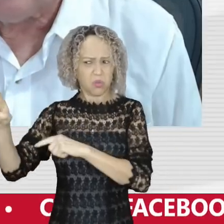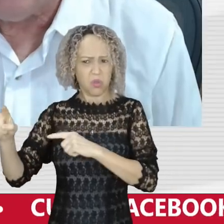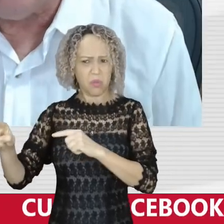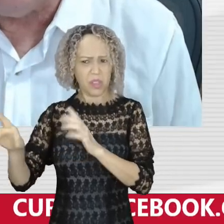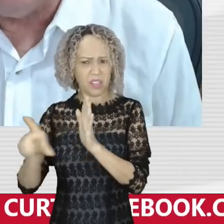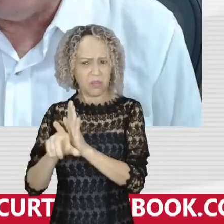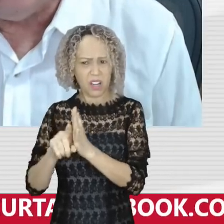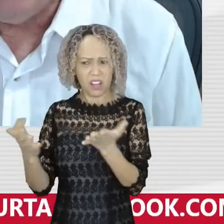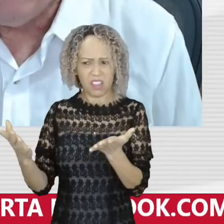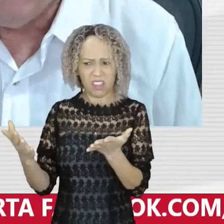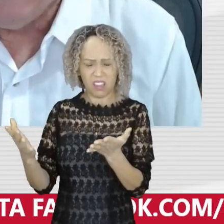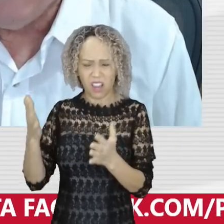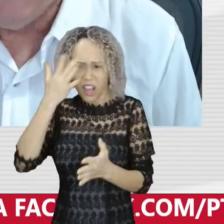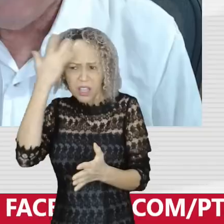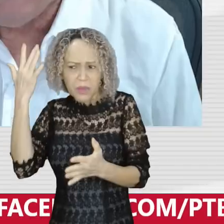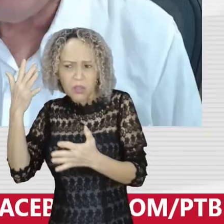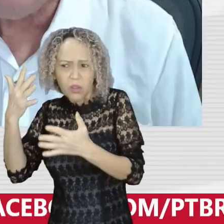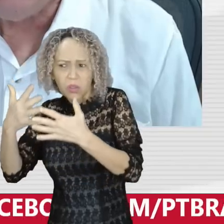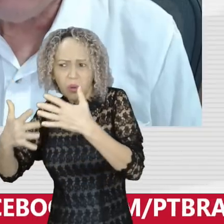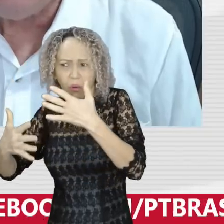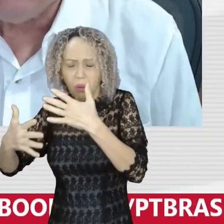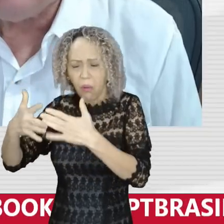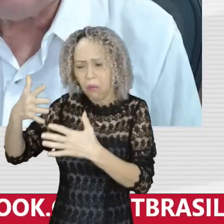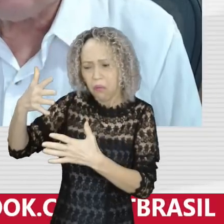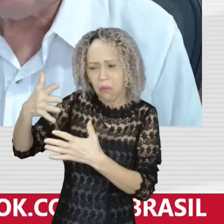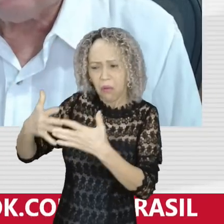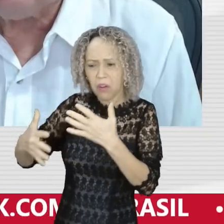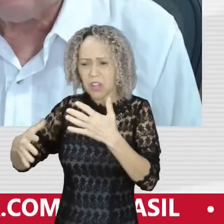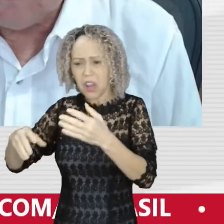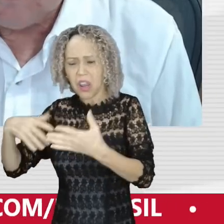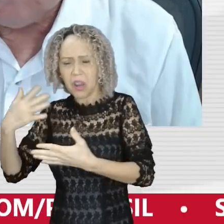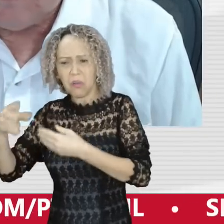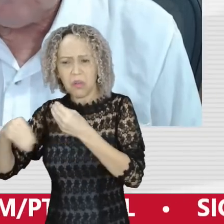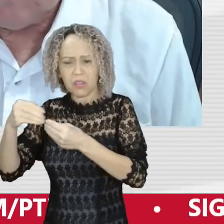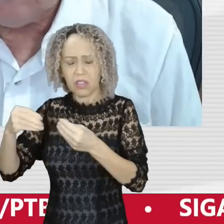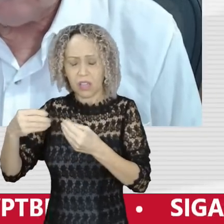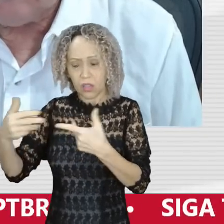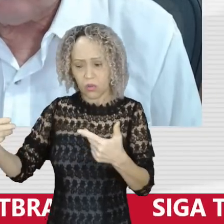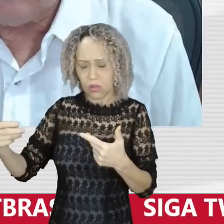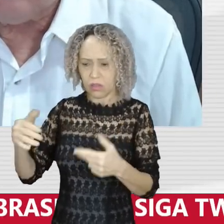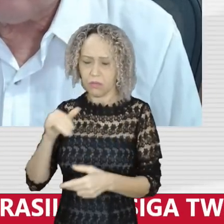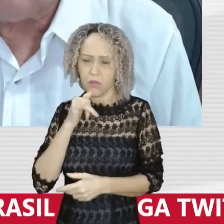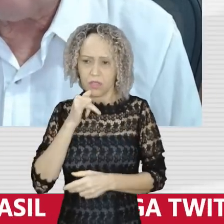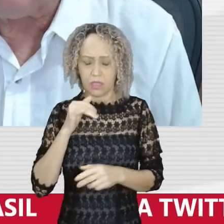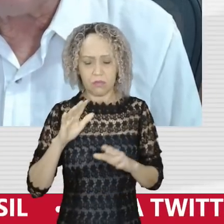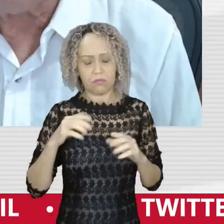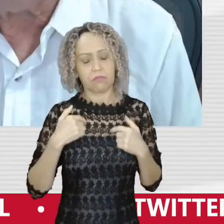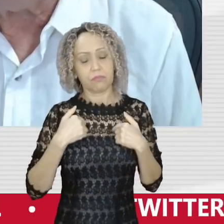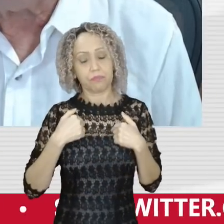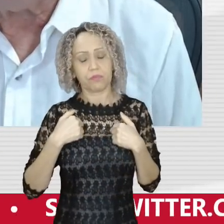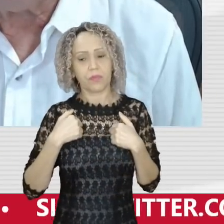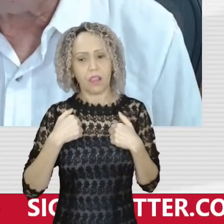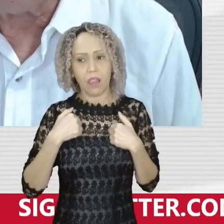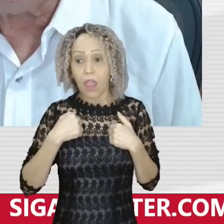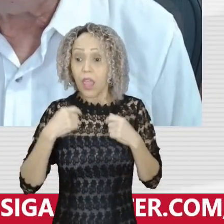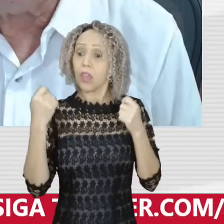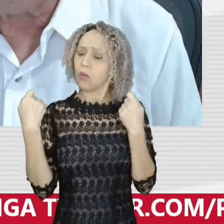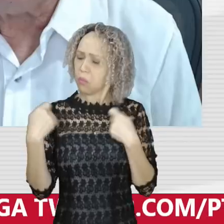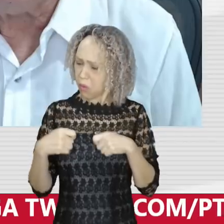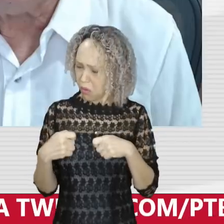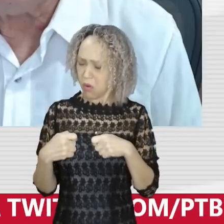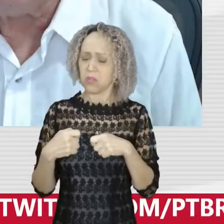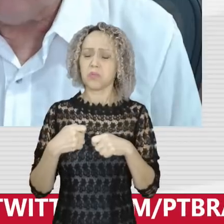coisas estão confundindo muito, misturando muito as coisas, né? Porque eu posso defender uma ideologia,